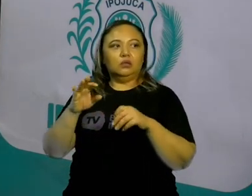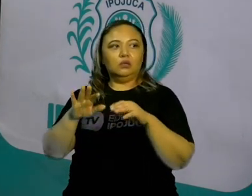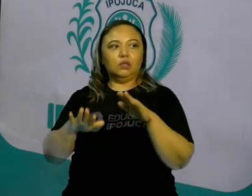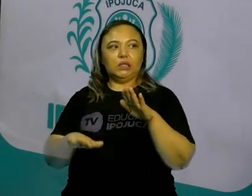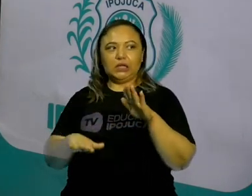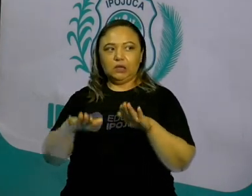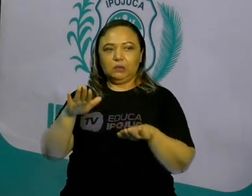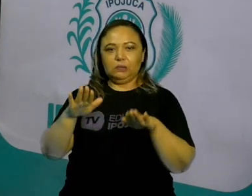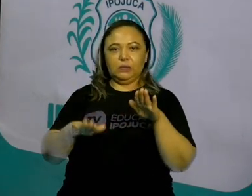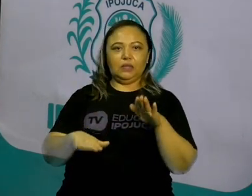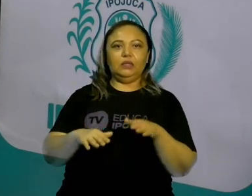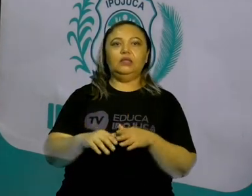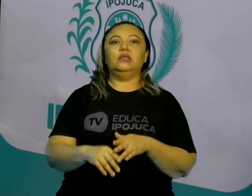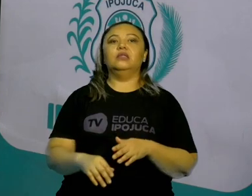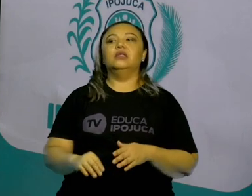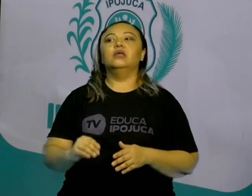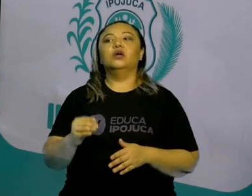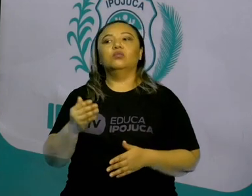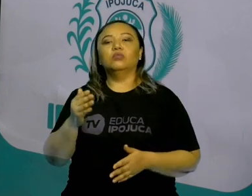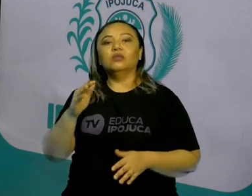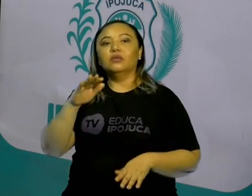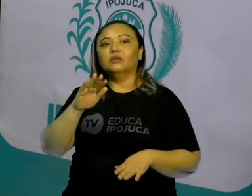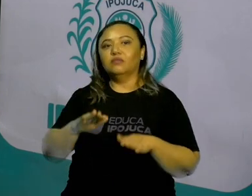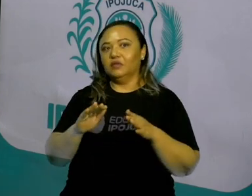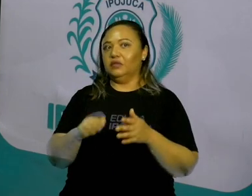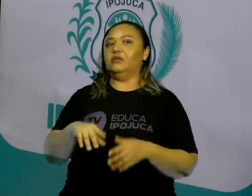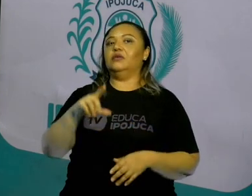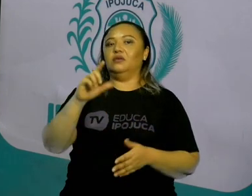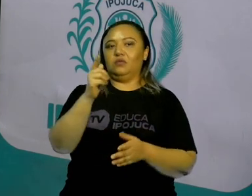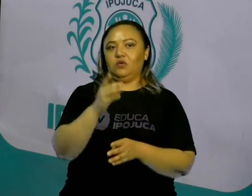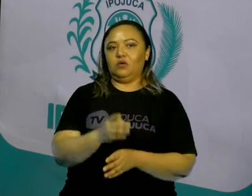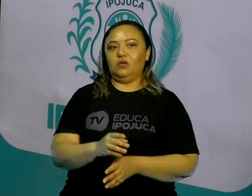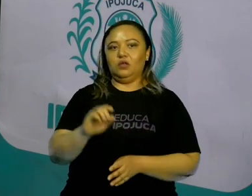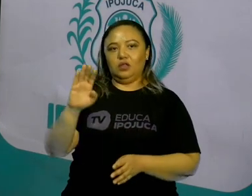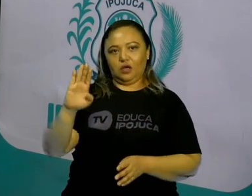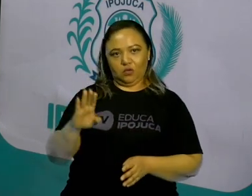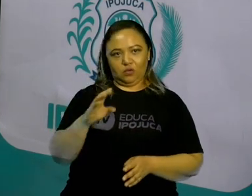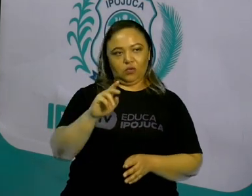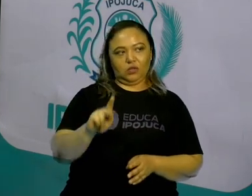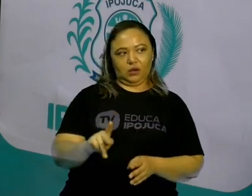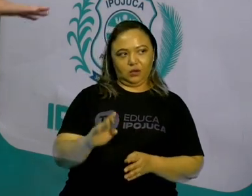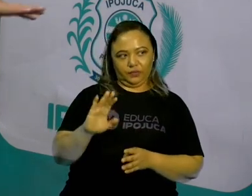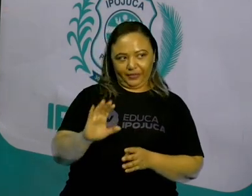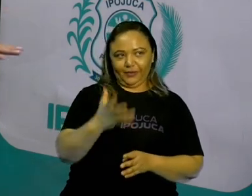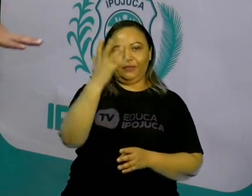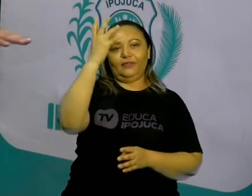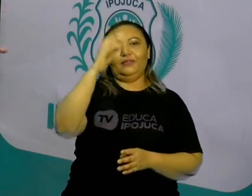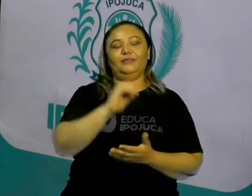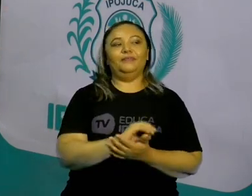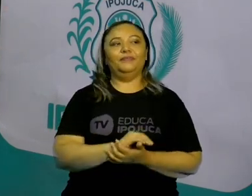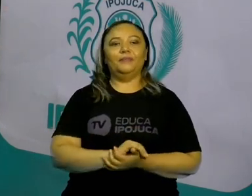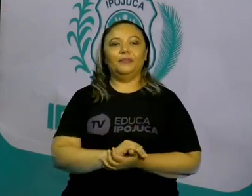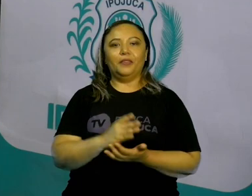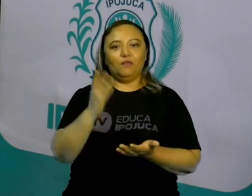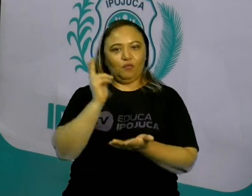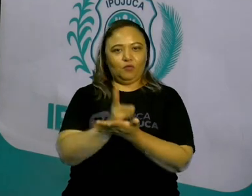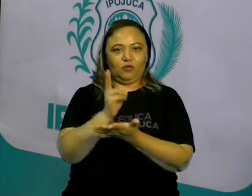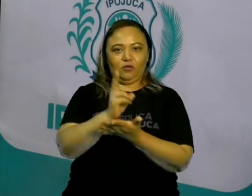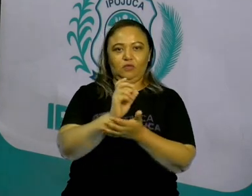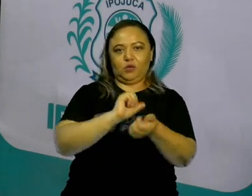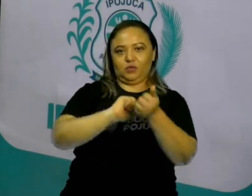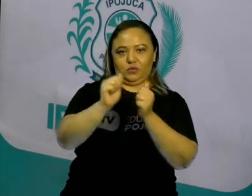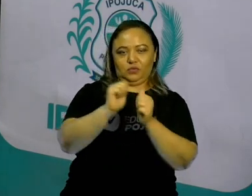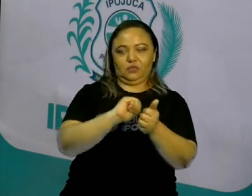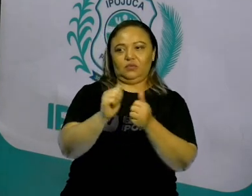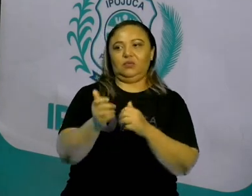a possibilidade disso acontecer. Tá bom? Então vamos continuar o jogo agora, que a gente está